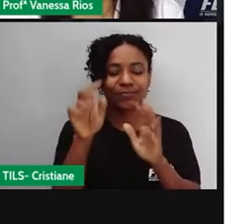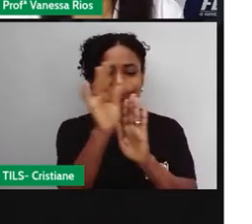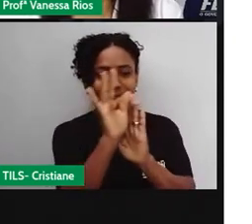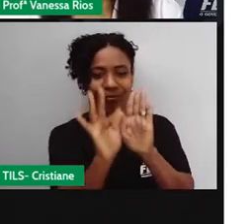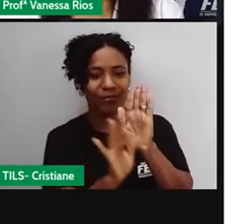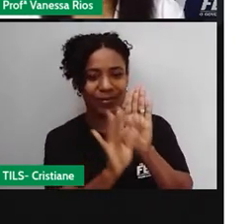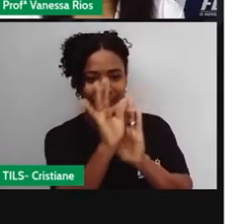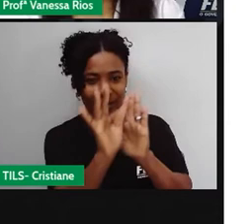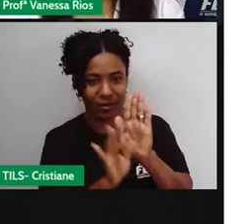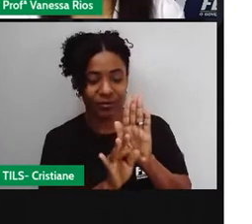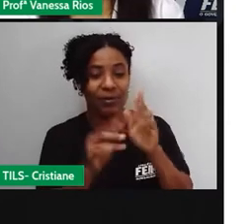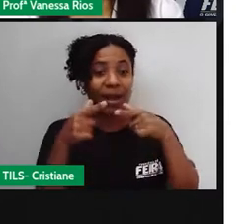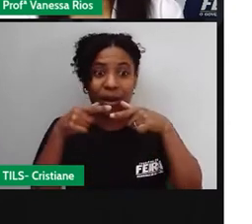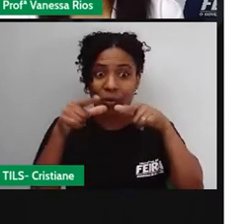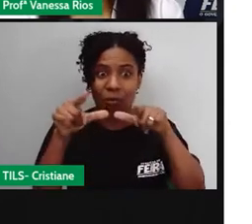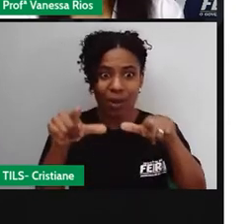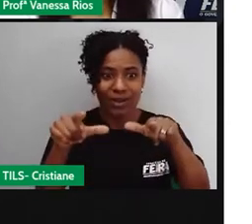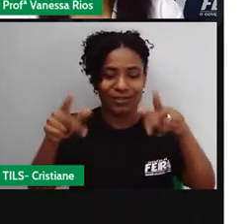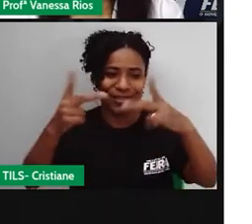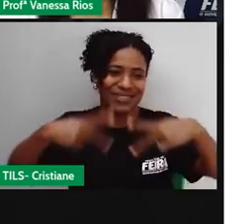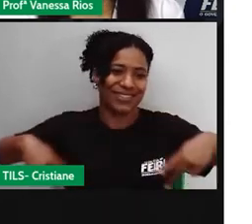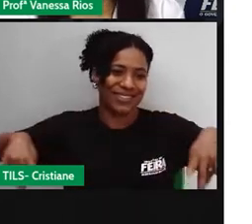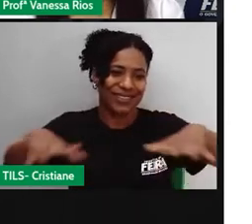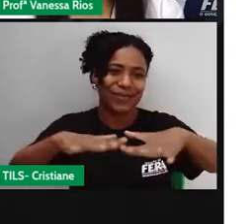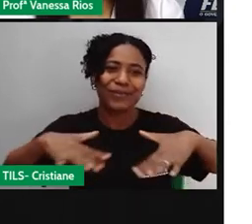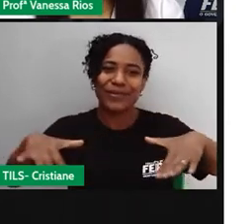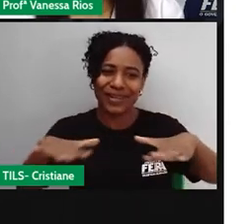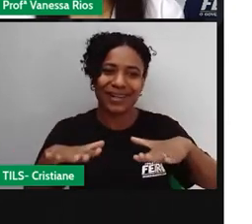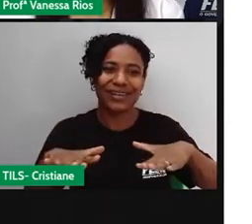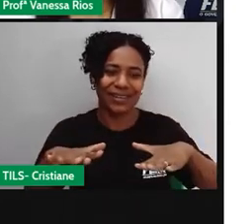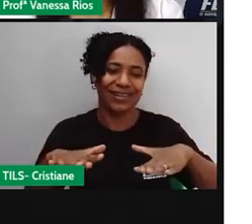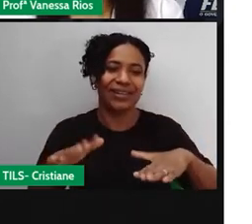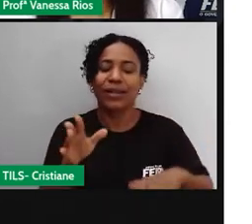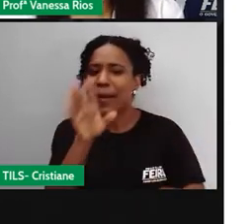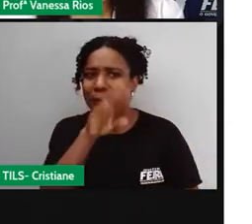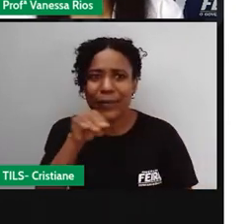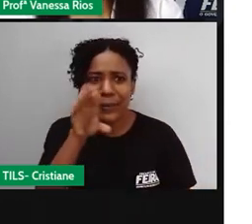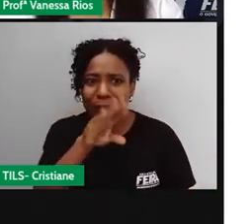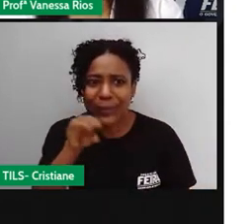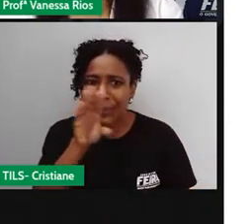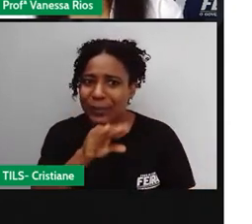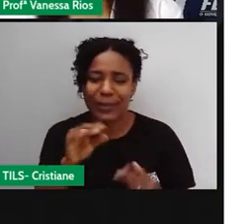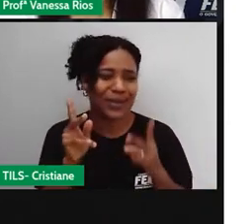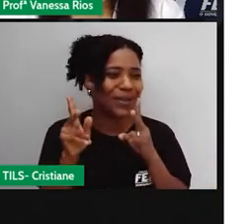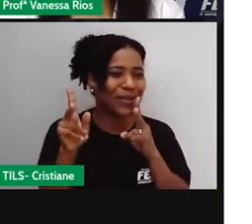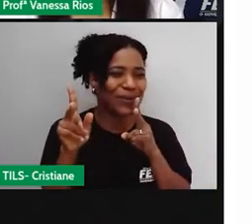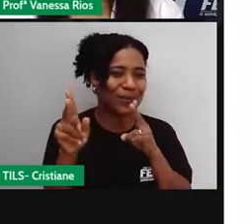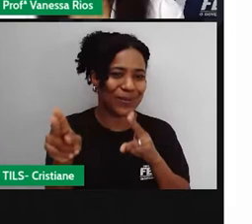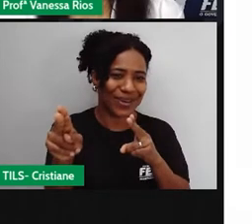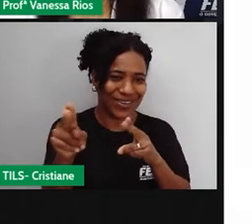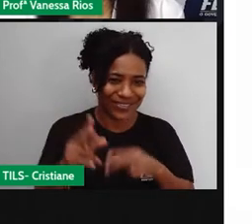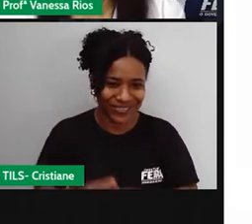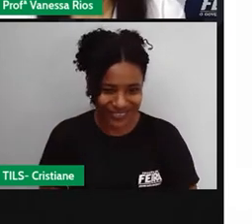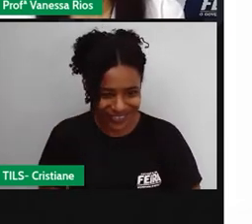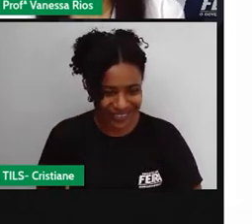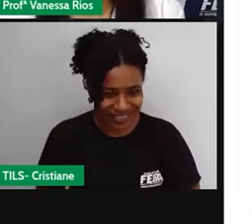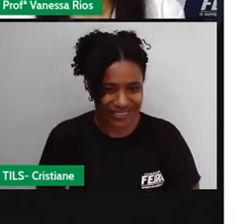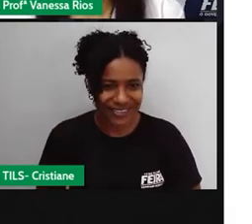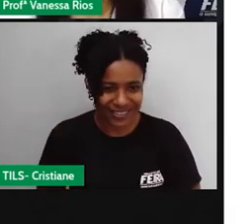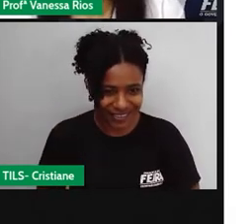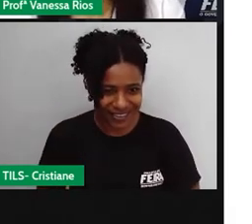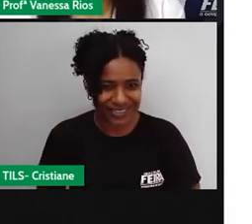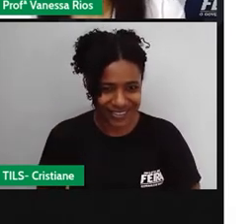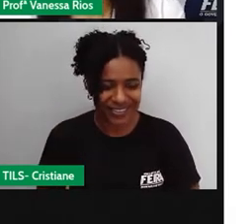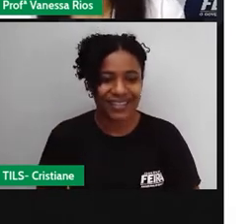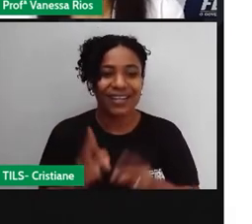linguagem popular. Então, é comum aparecer palavras, né, escritas, pronunciadas, da forma como as